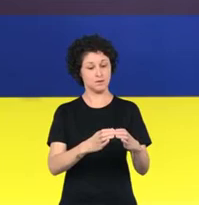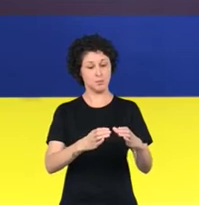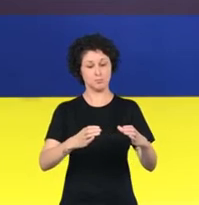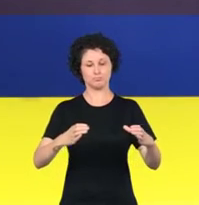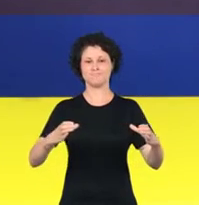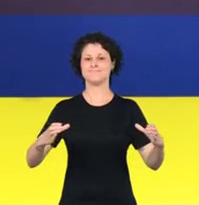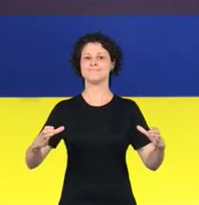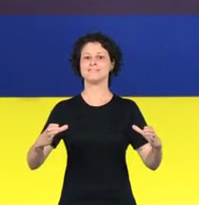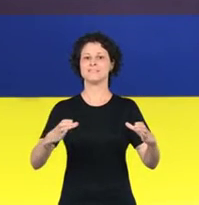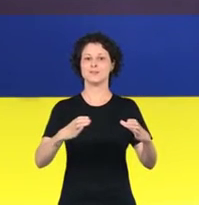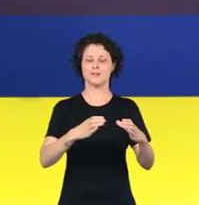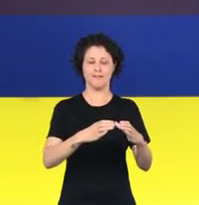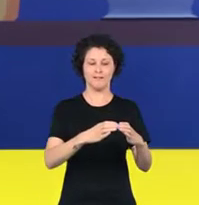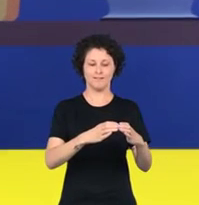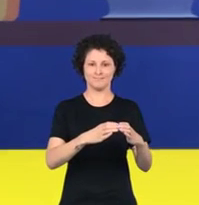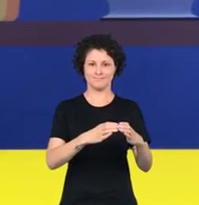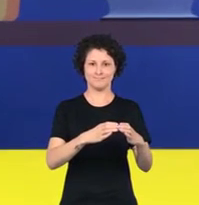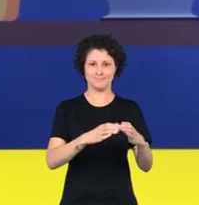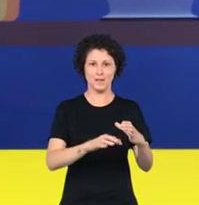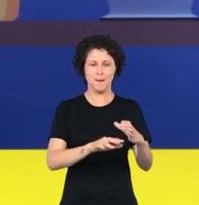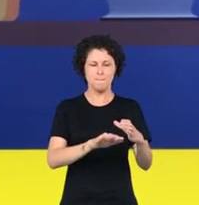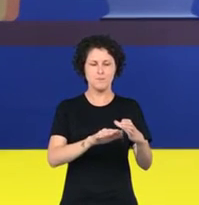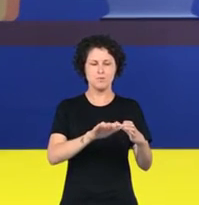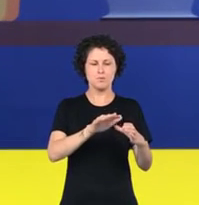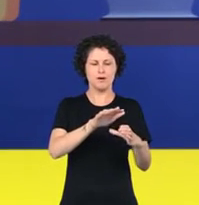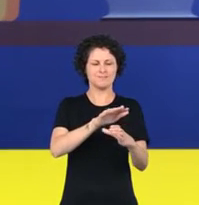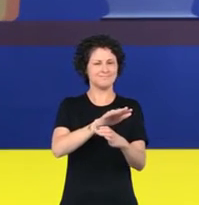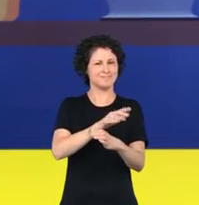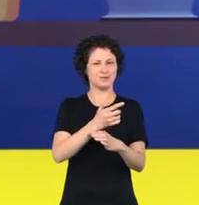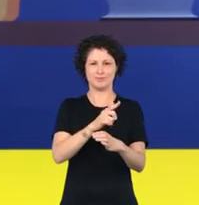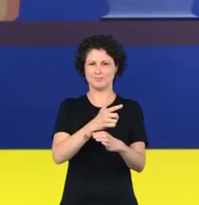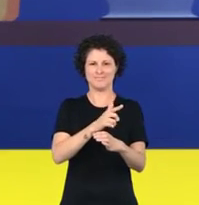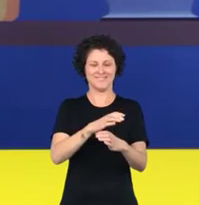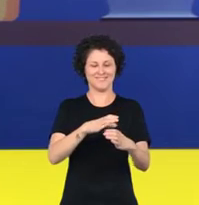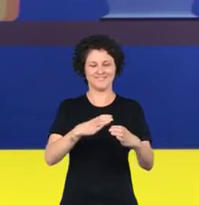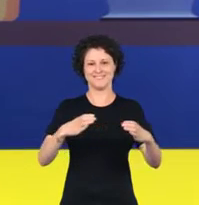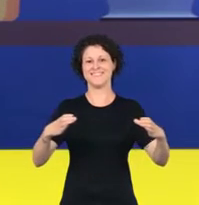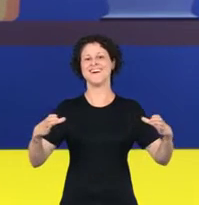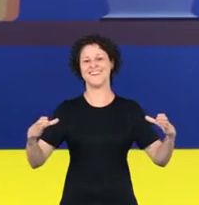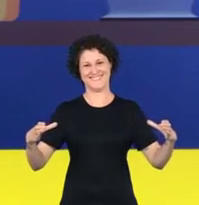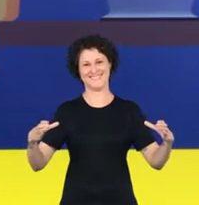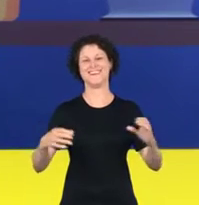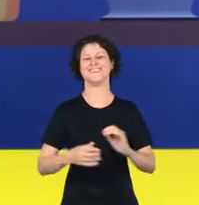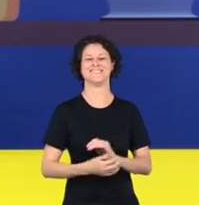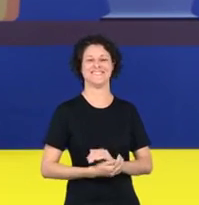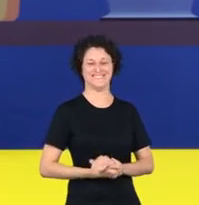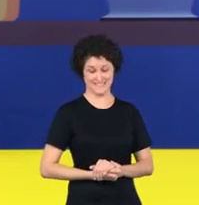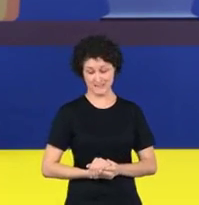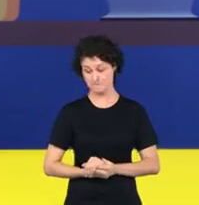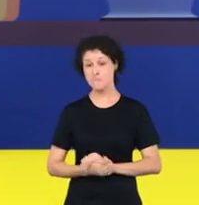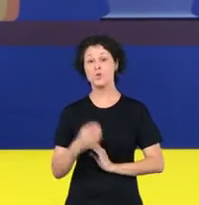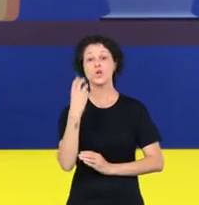recipiente pode armazenar. Bom, agora que sabemos um pouco mais sobre a capacidade, eu vou começar pelos